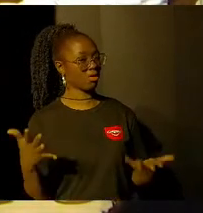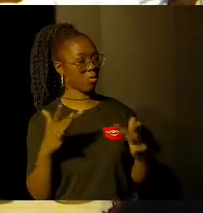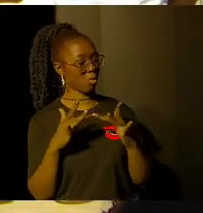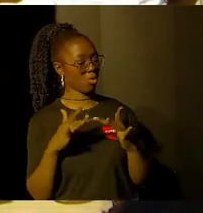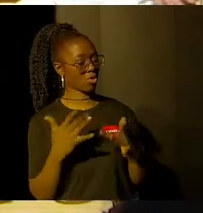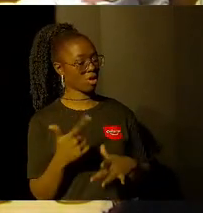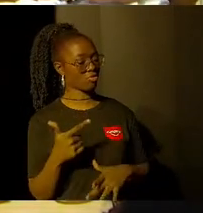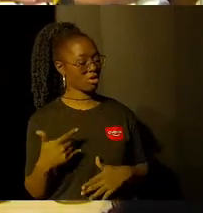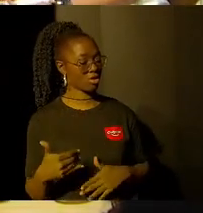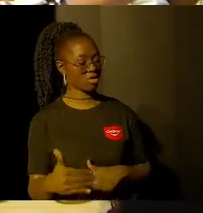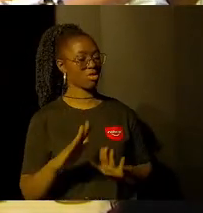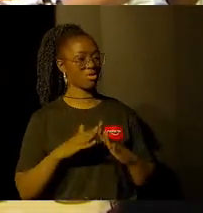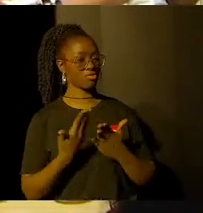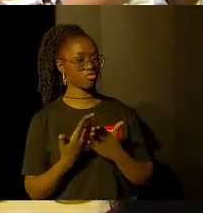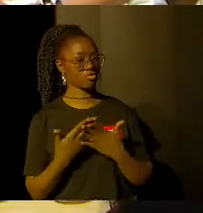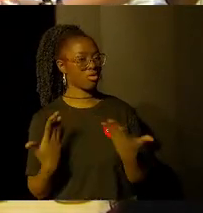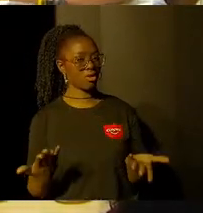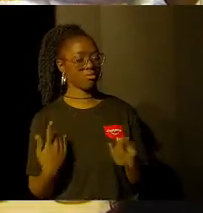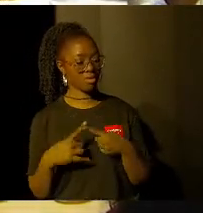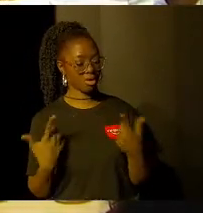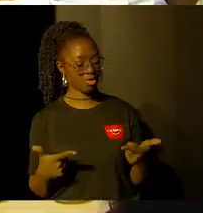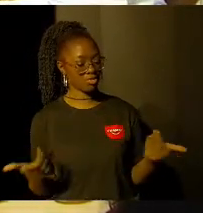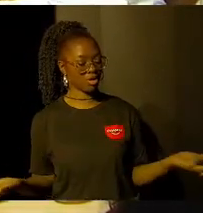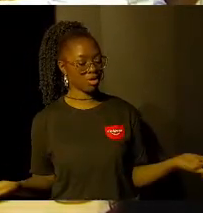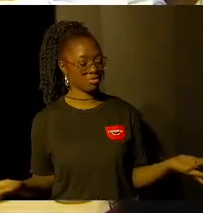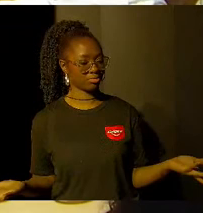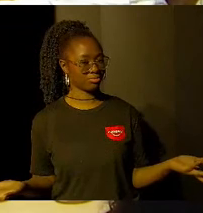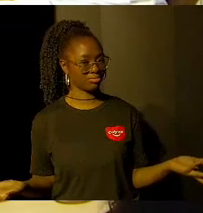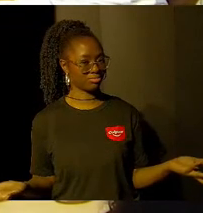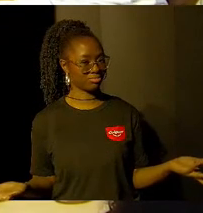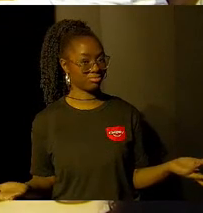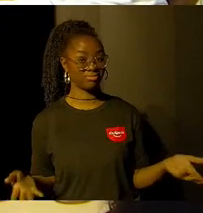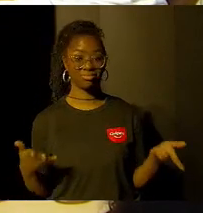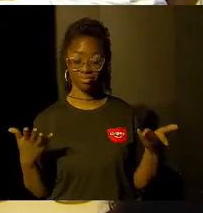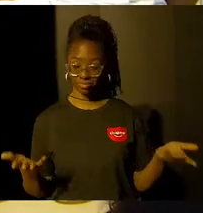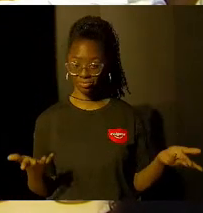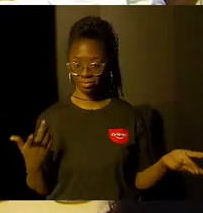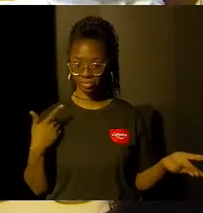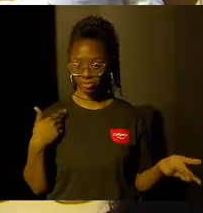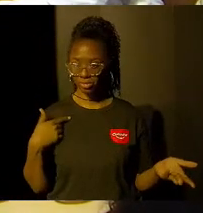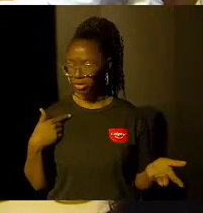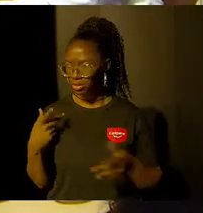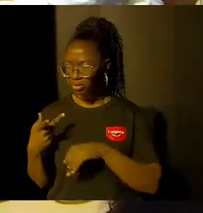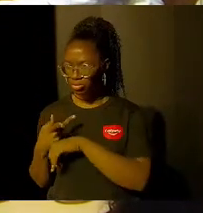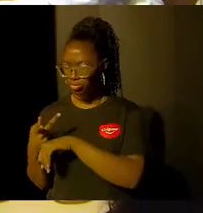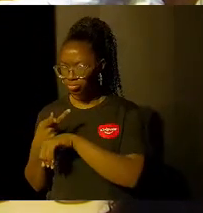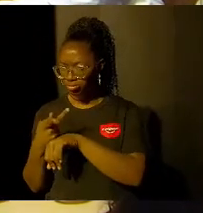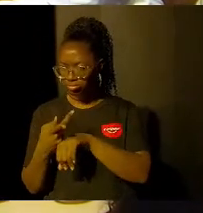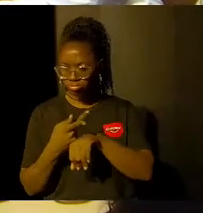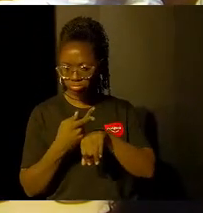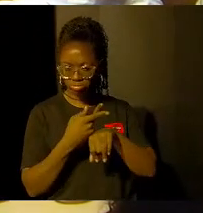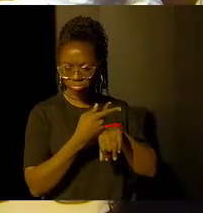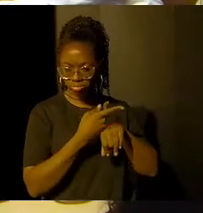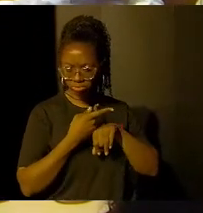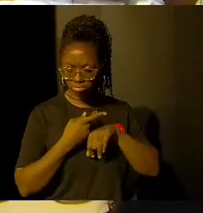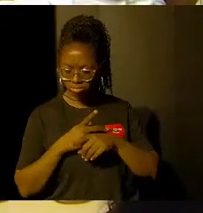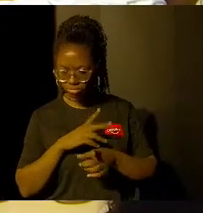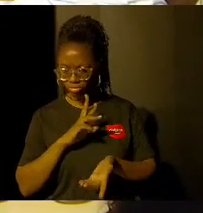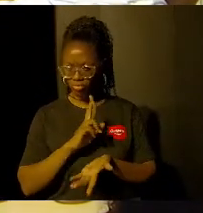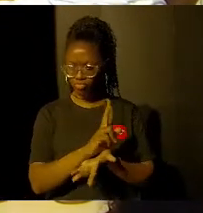escrita ao longo da vida escolar então eu virei assim uma perseguidora de referências né